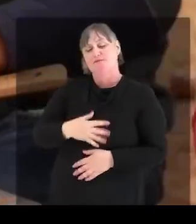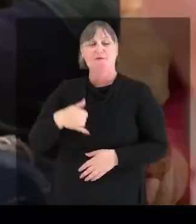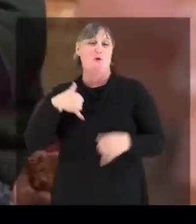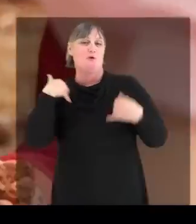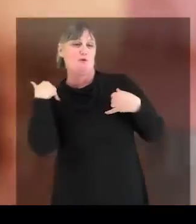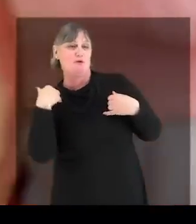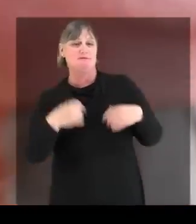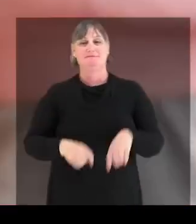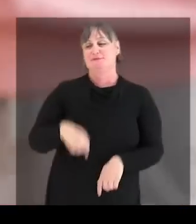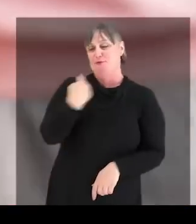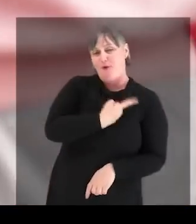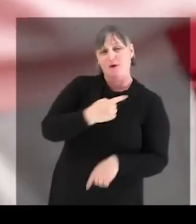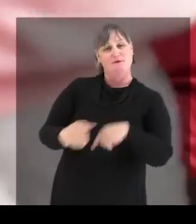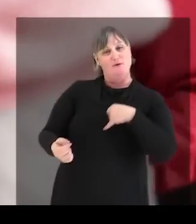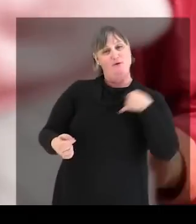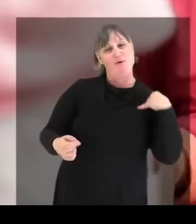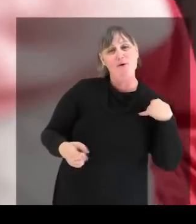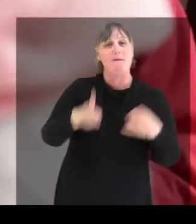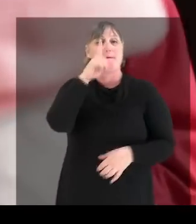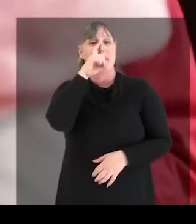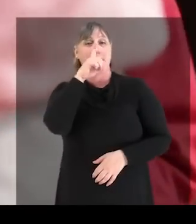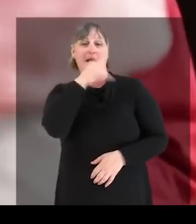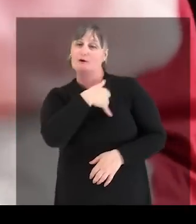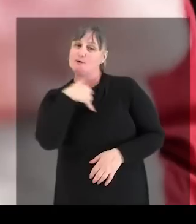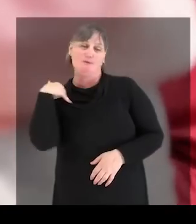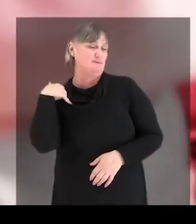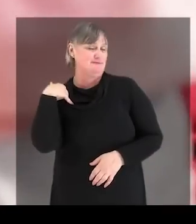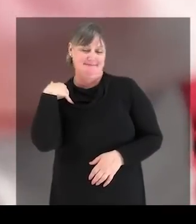Para eles é um orgulho, para a gente é um orgulho e para os pais mais ainda, né?